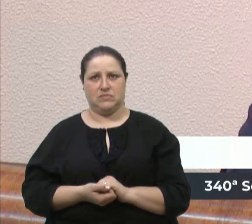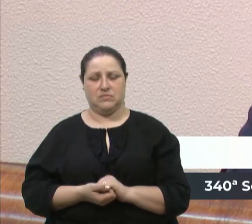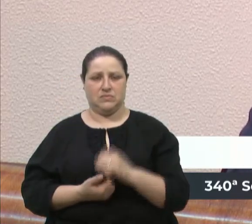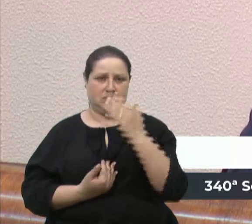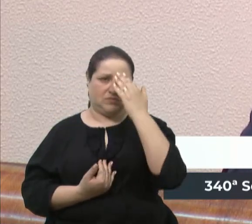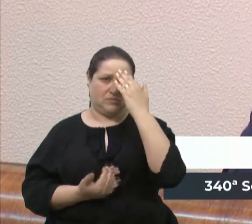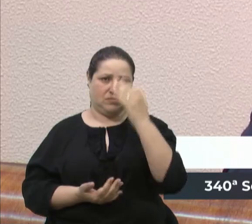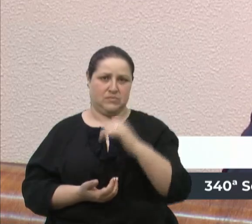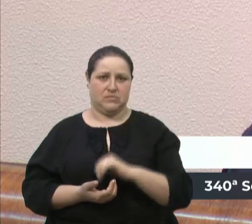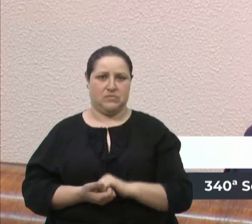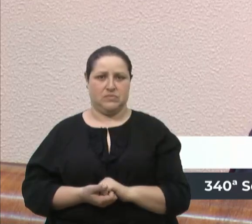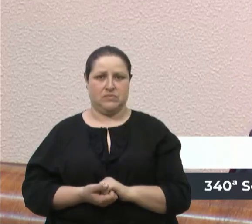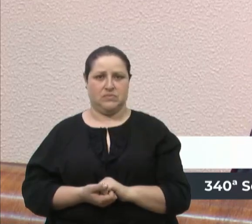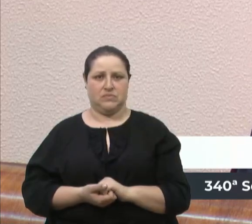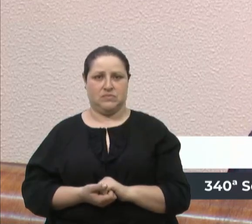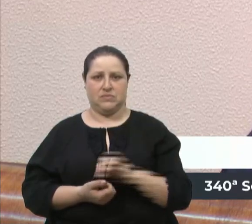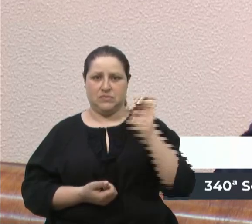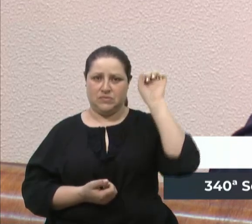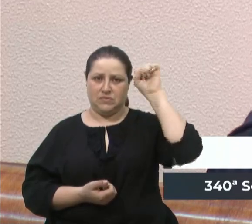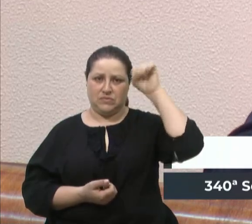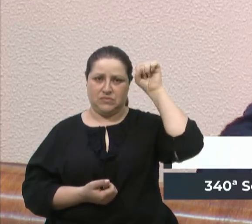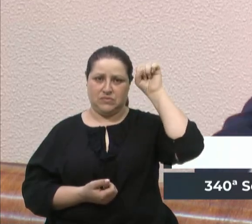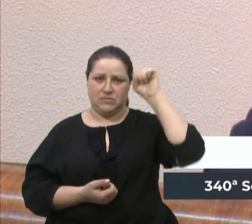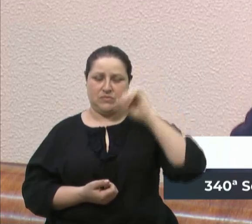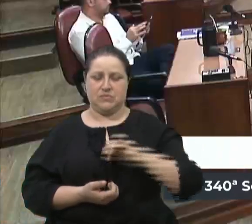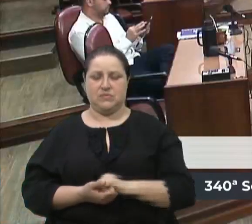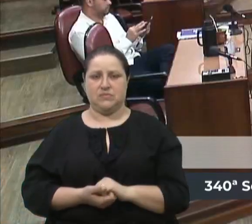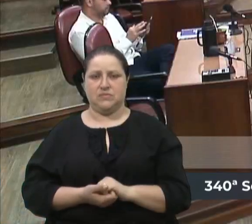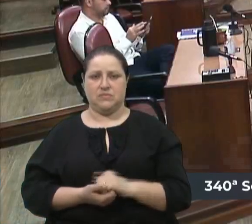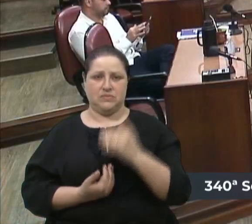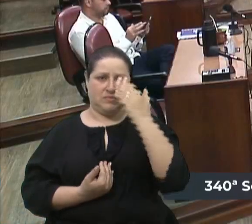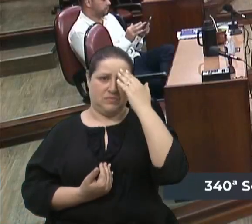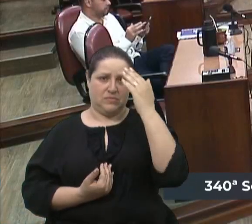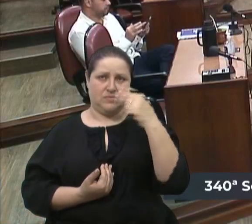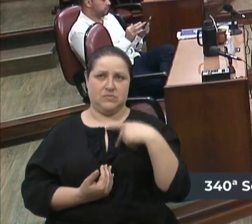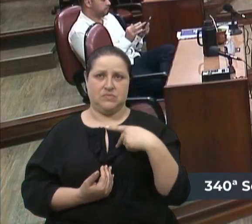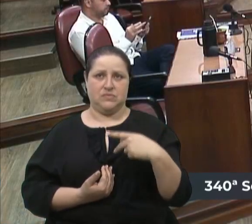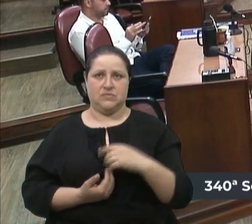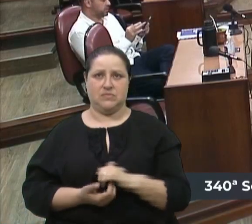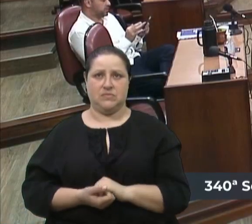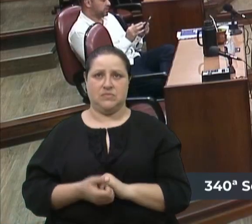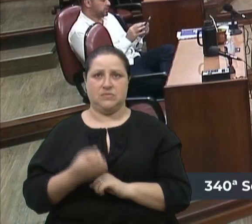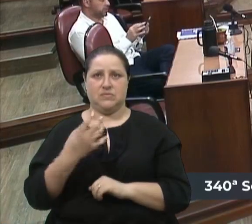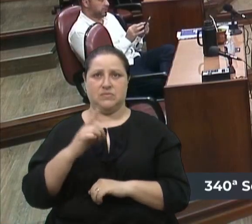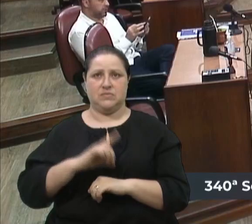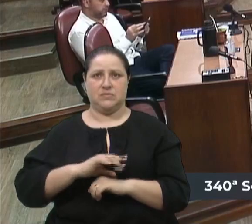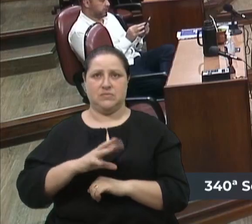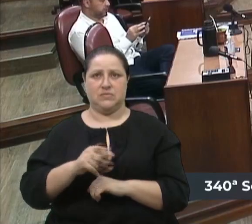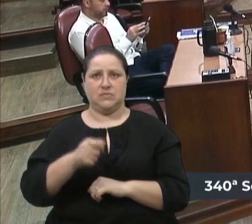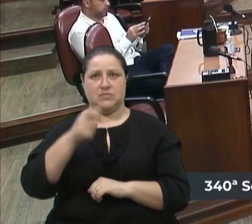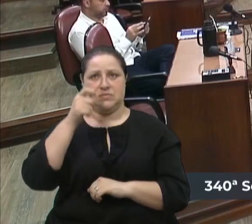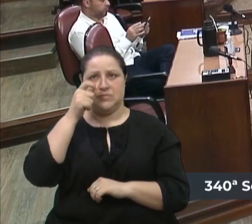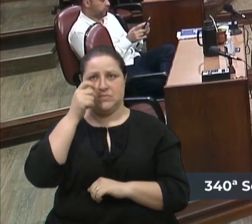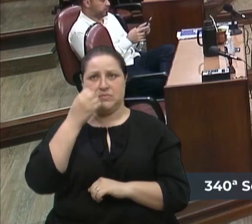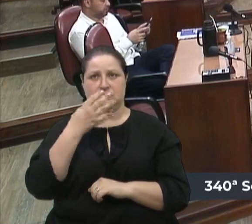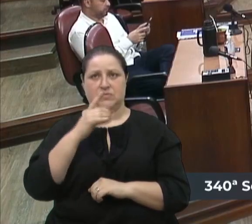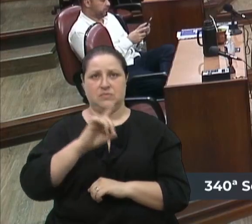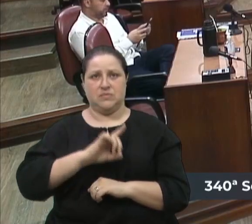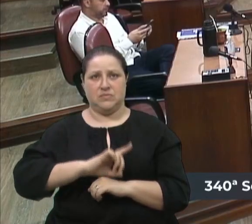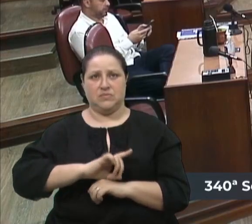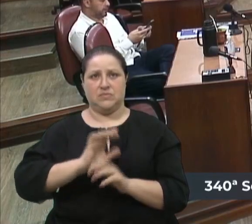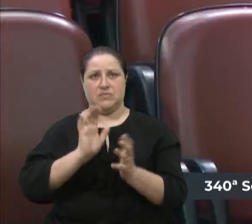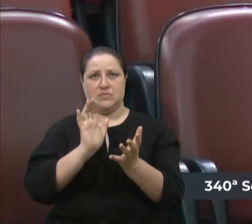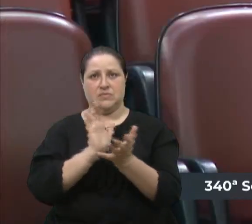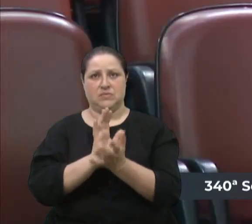Agradece, abre mão. Clóvis de Oliveira Xuxa. Obrigado, presidente. Bom dia a você que nos assiste, bom dia meus